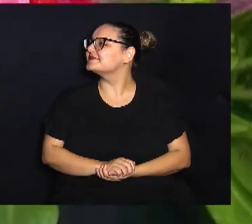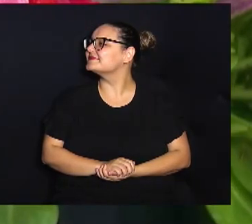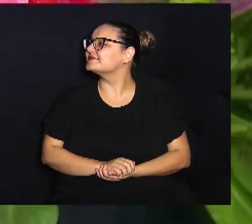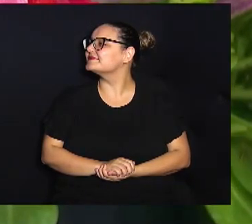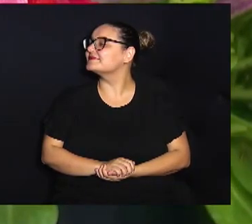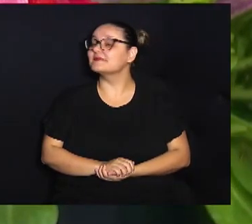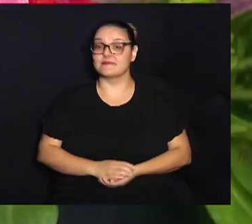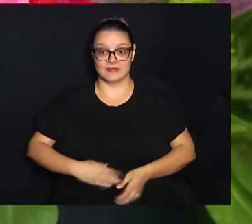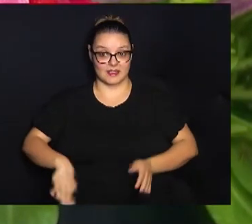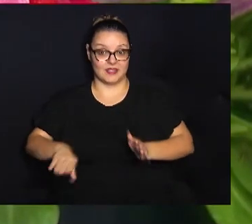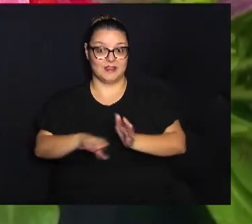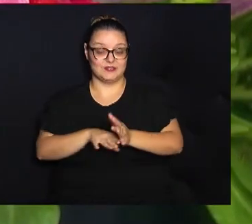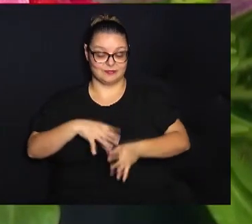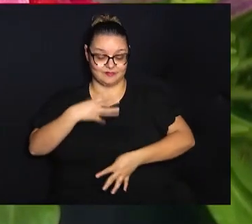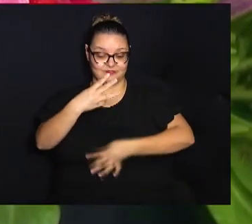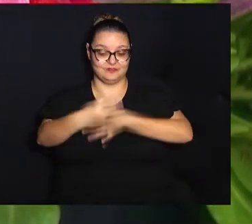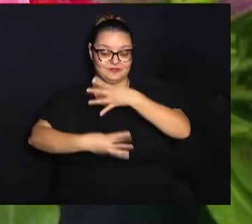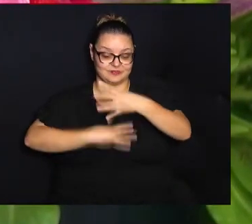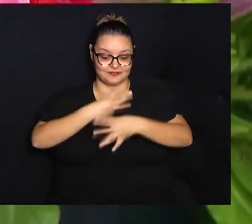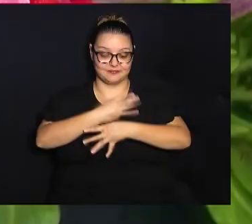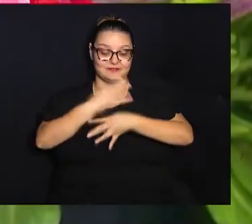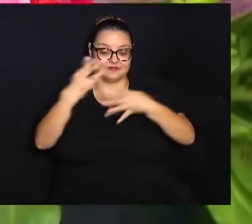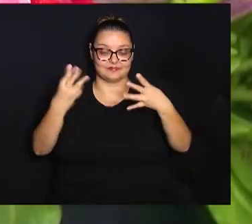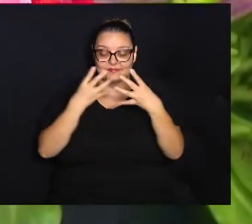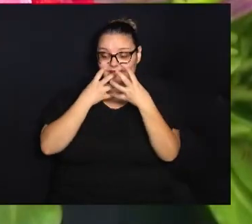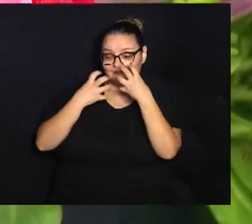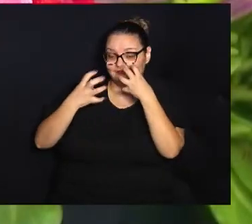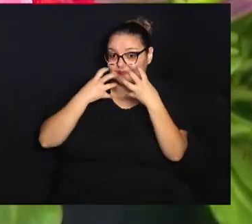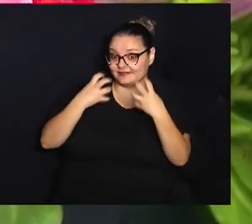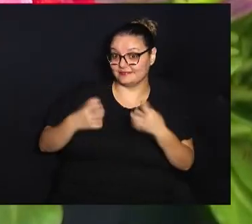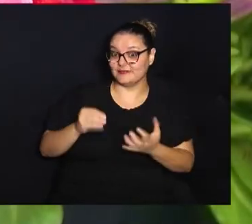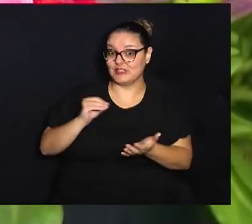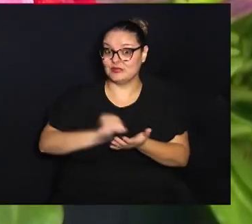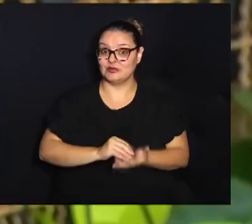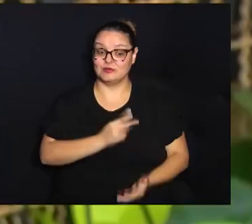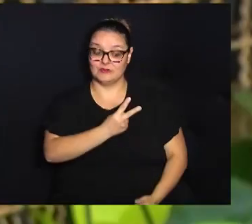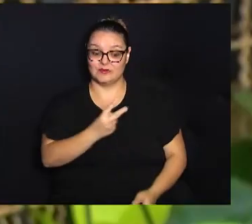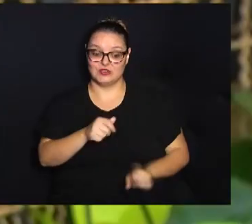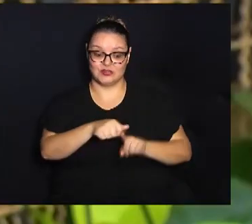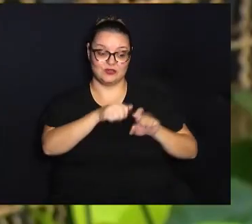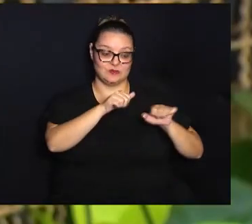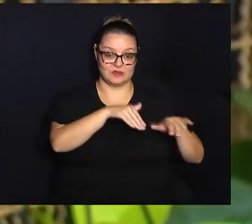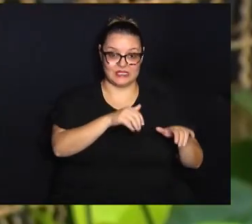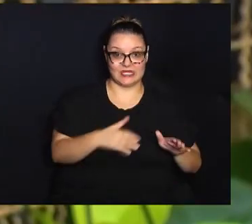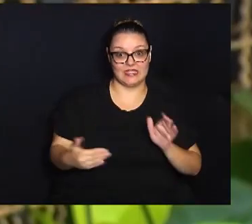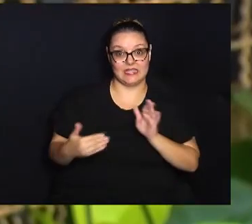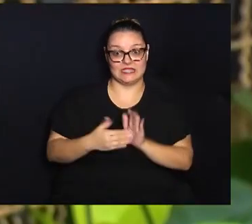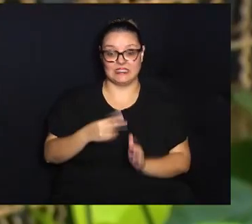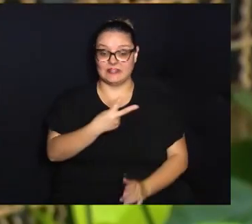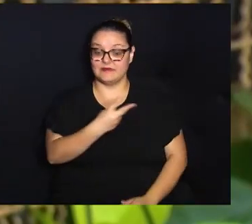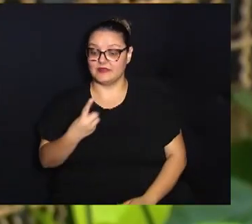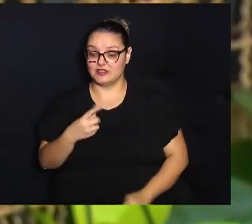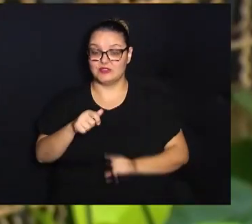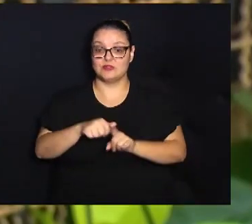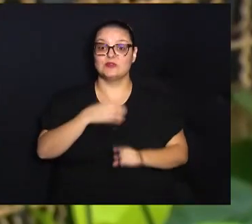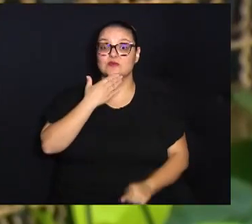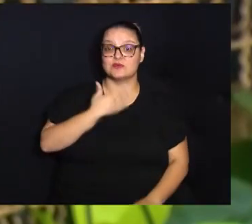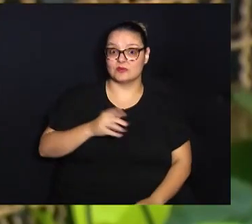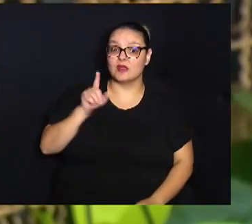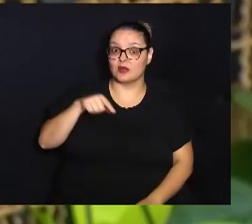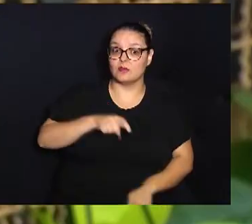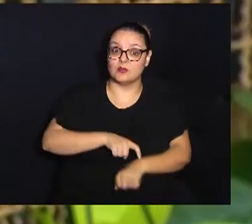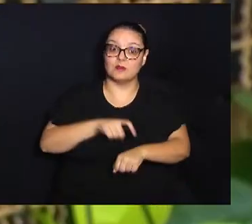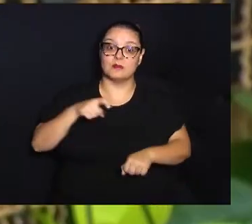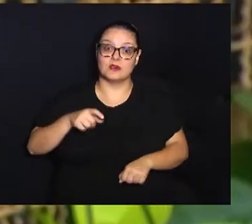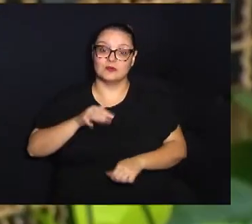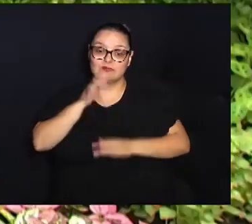A chegada da primavera, que começou no último 22 de setembro e vai até o dia 21 de dezembro, é o período em que a oferta de